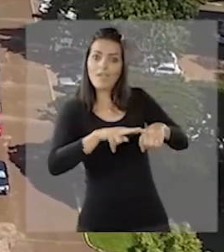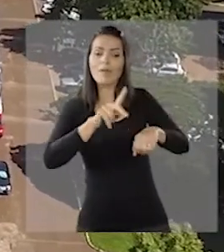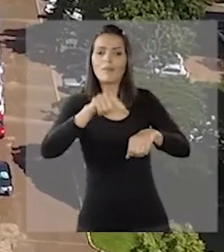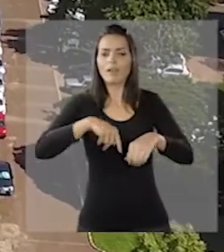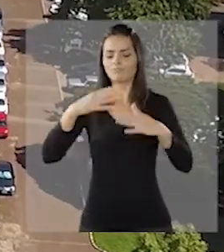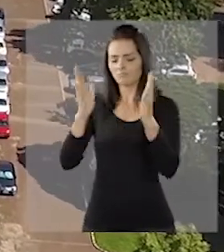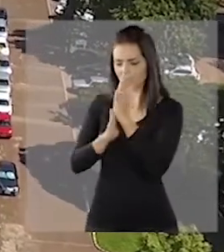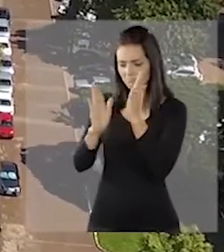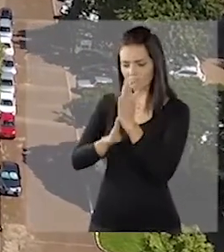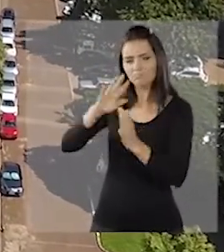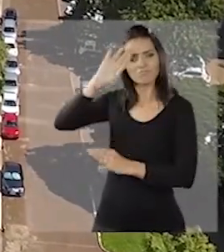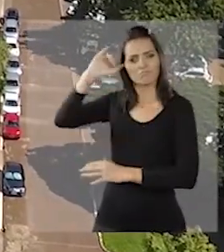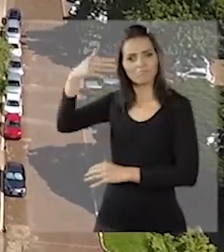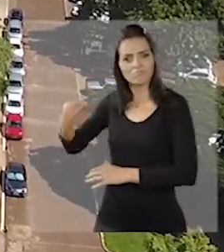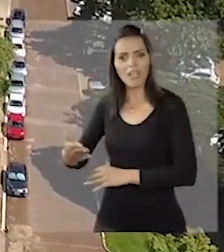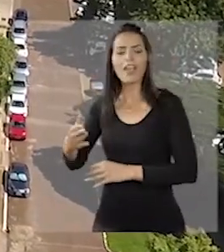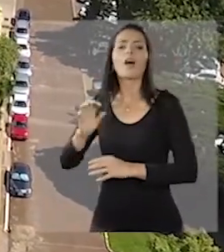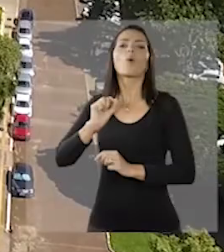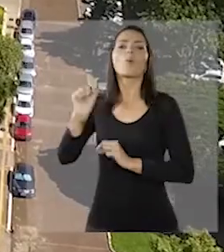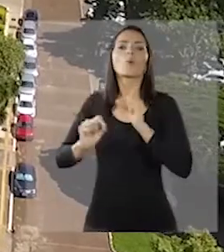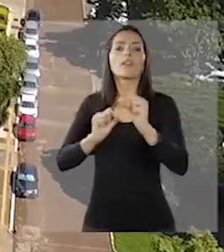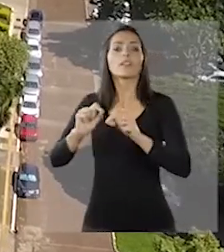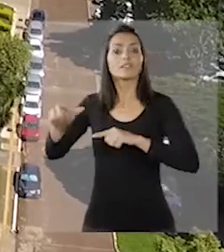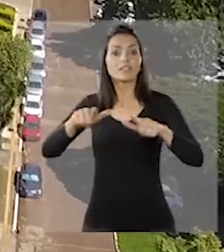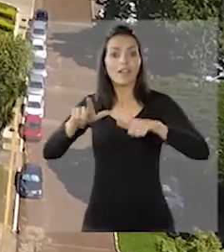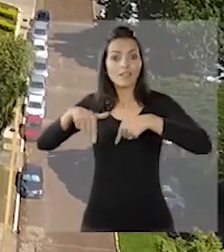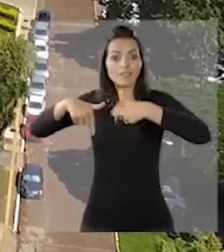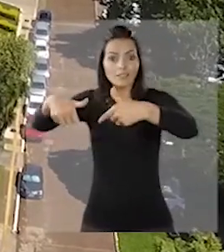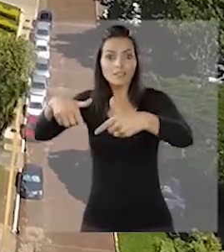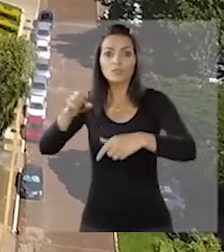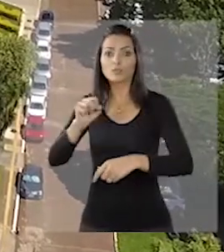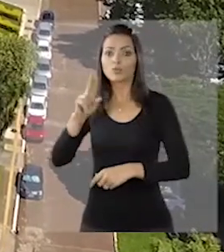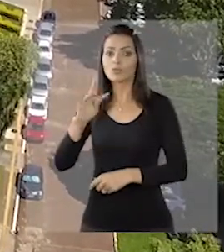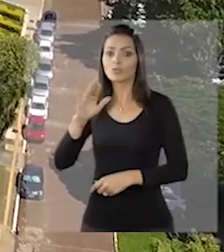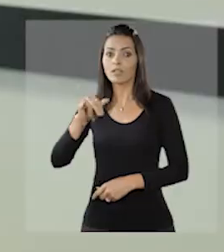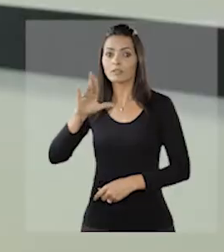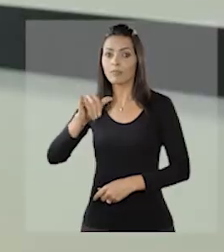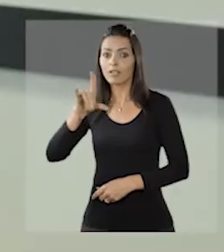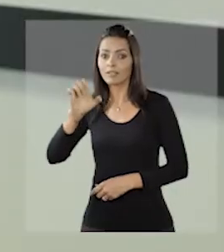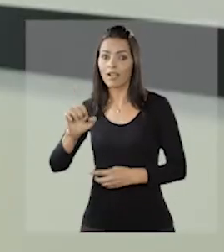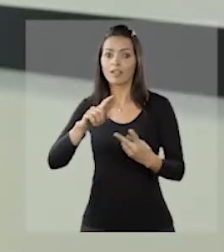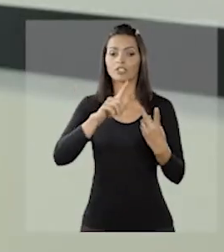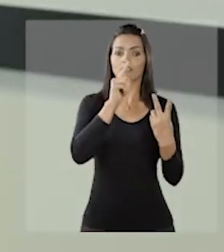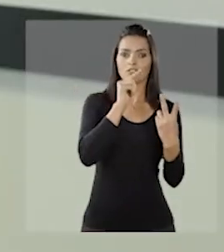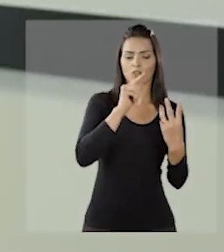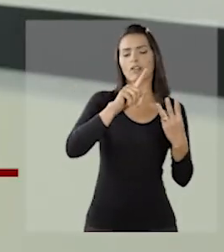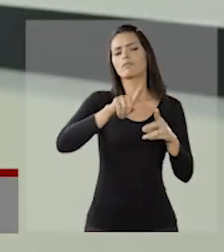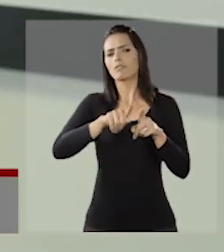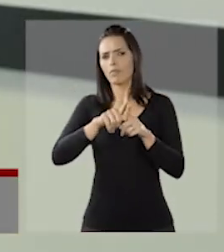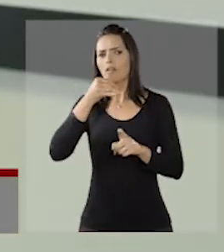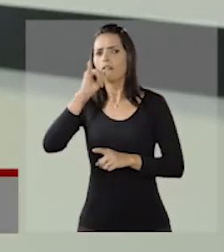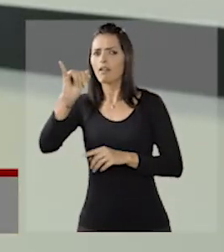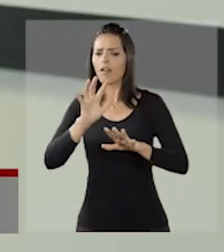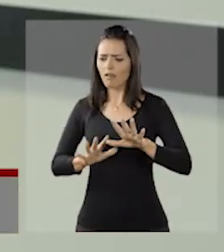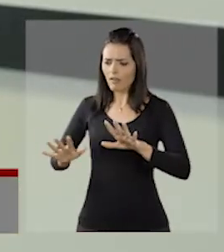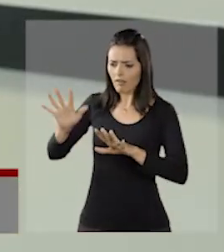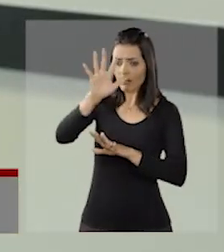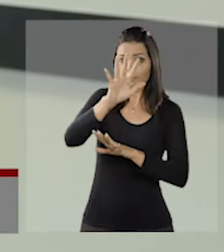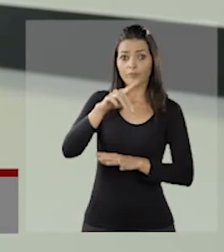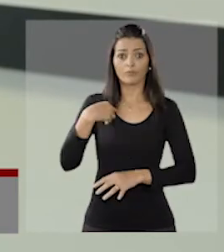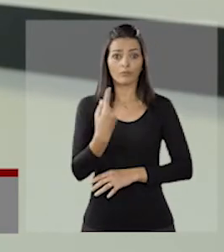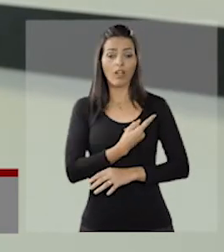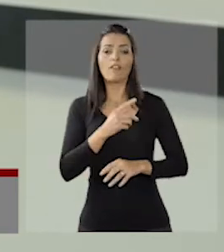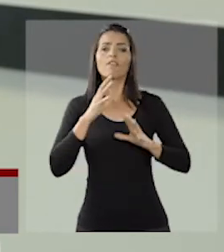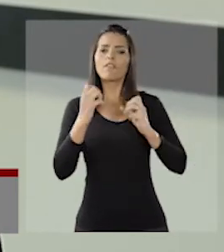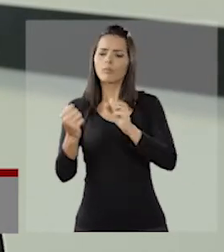condecorar as ações de sustentabilidade hídrica e energética nas seccionais. nós vamos dialogar com as seccionais, com cada seccional,